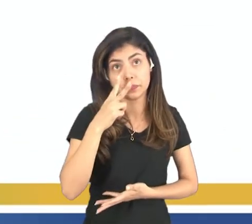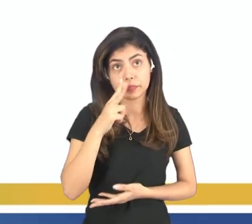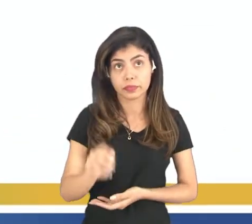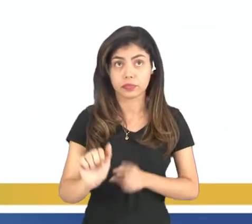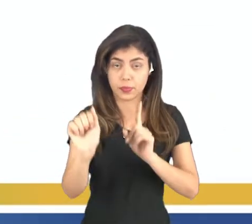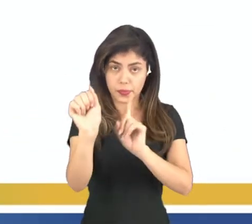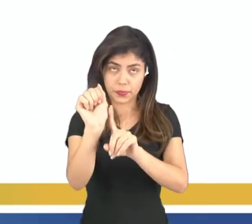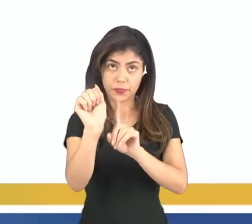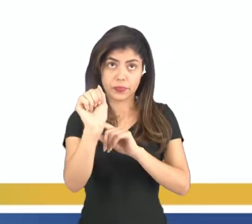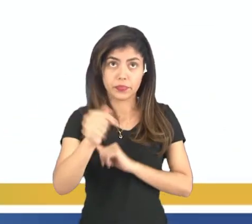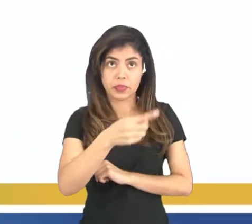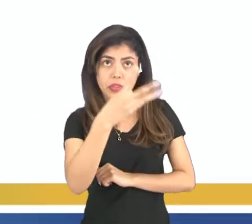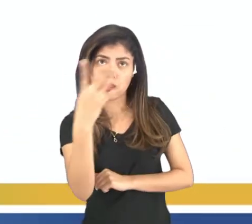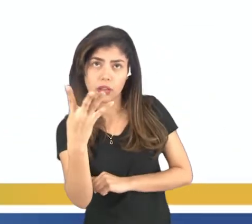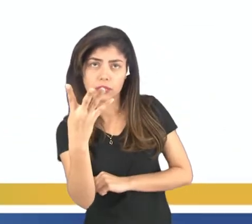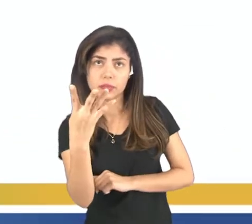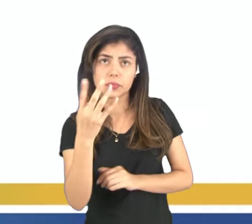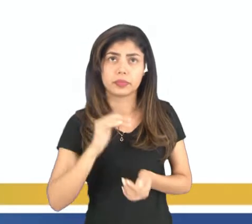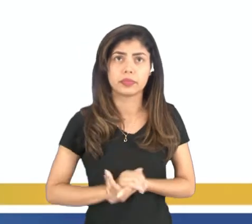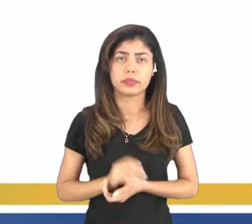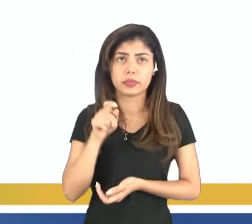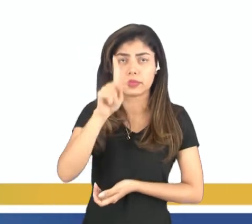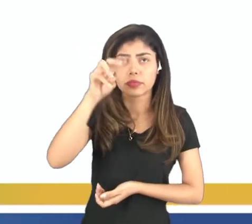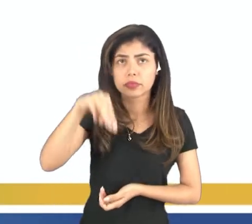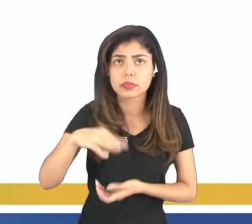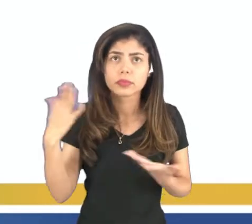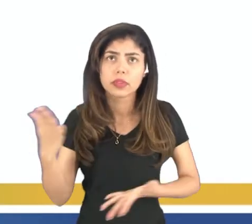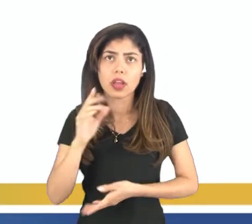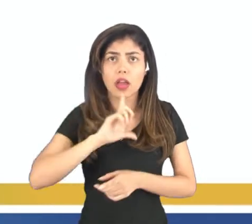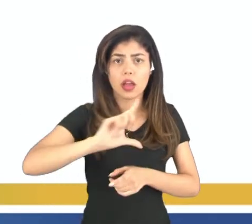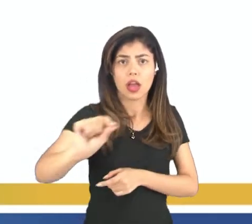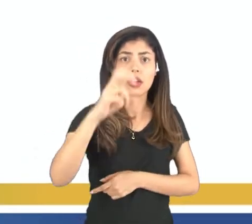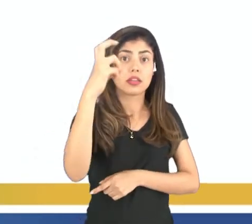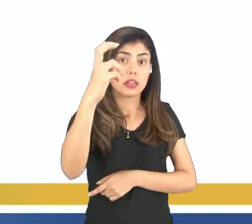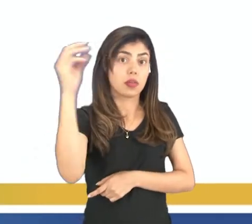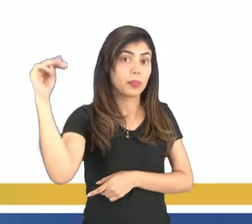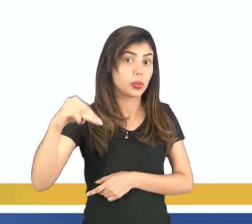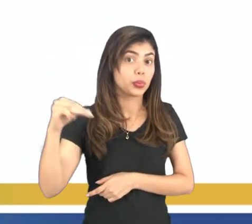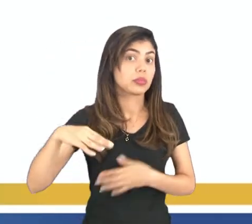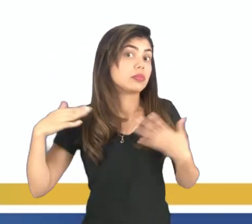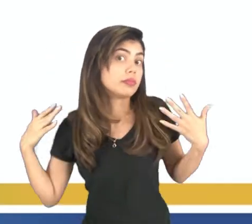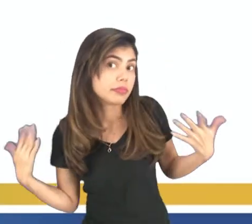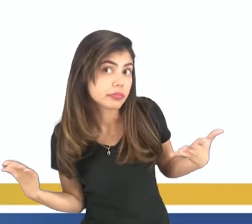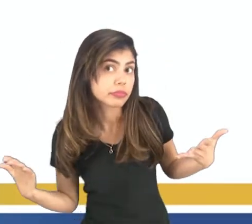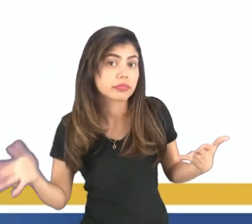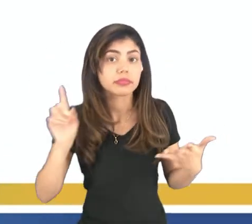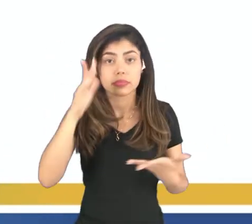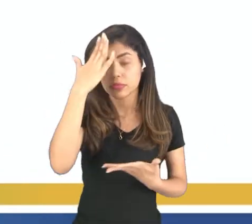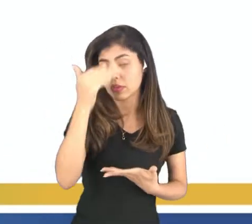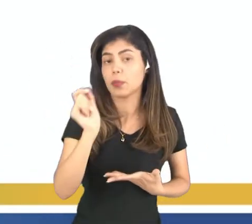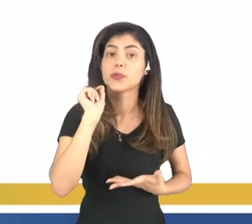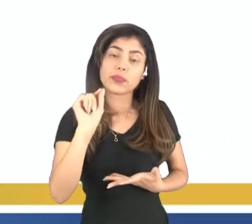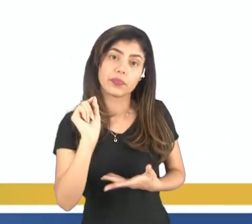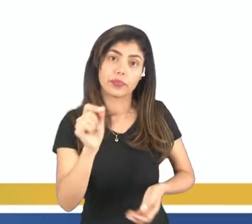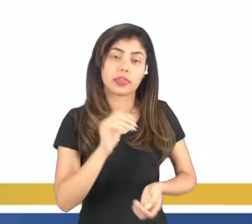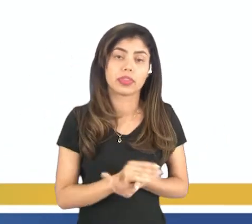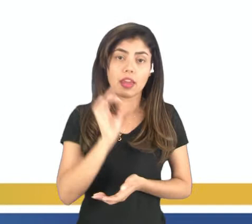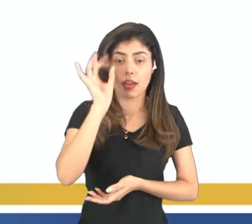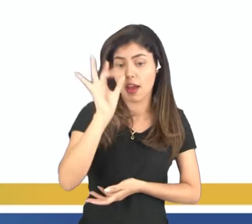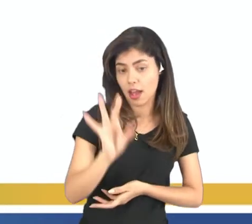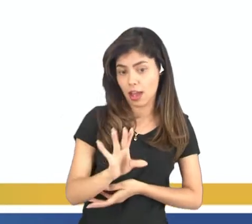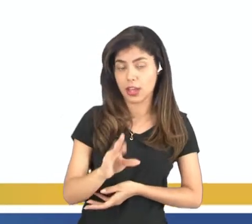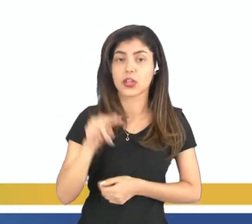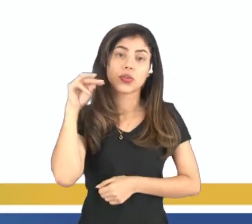ver o que acontece na le tá aqui ó quantos quilômetros serão percorridos em cinco minutos então o que que a gente sabe que a